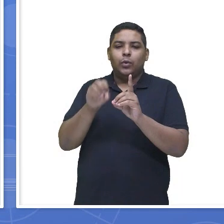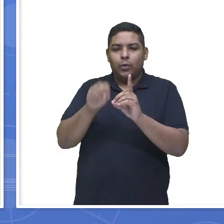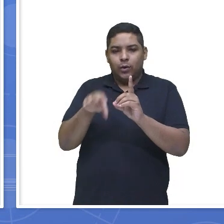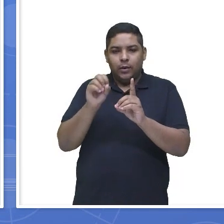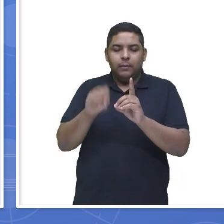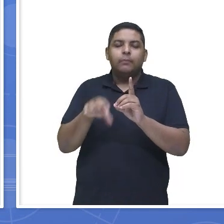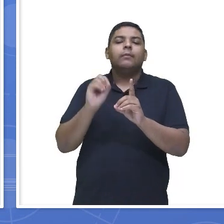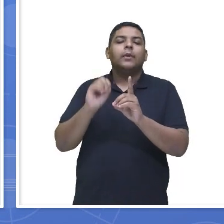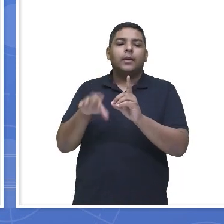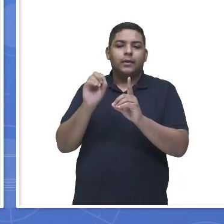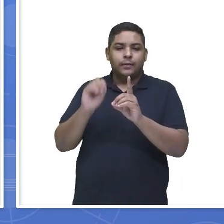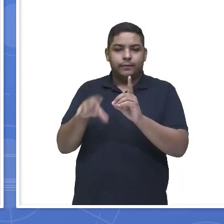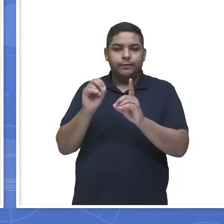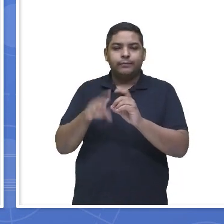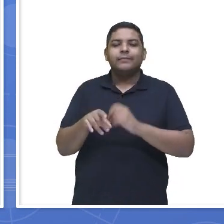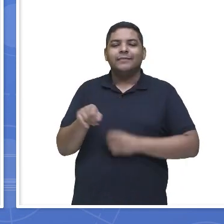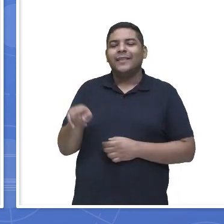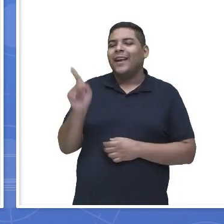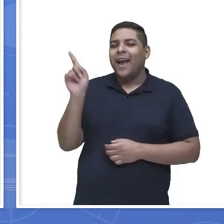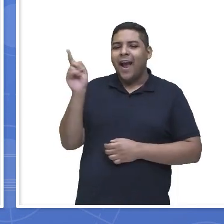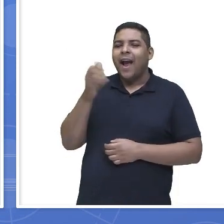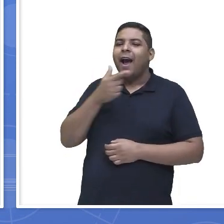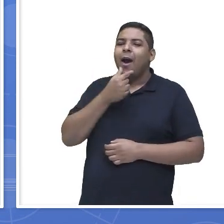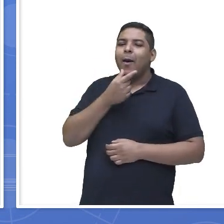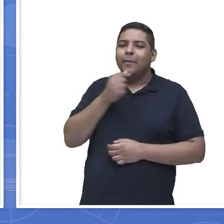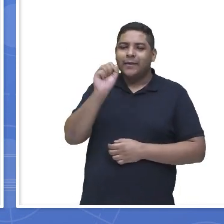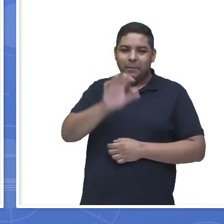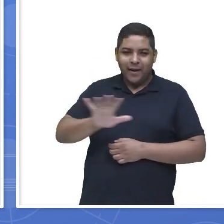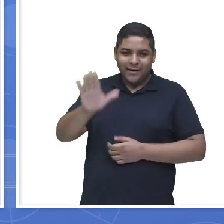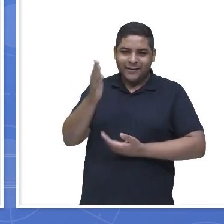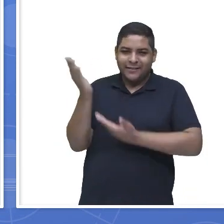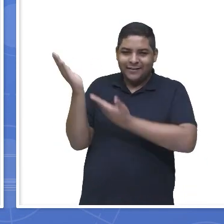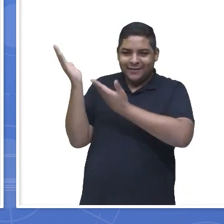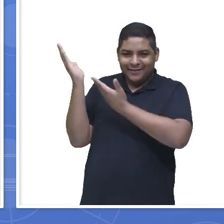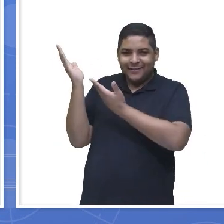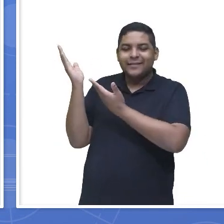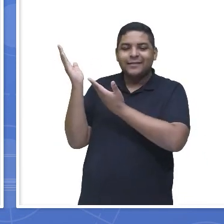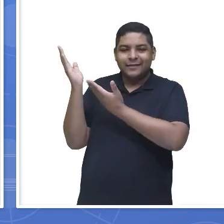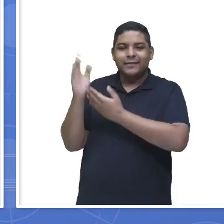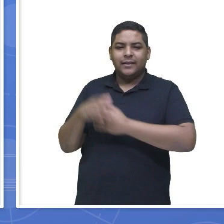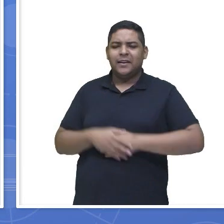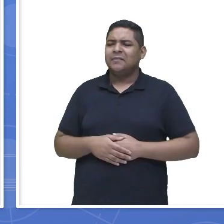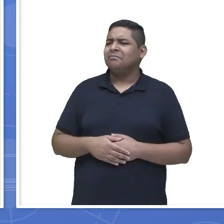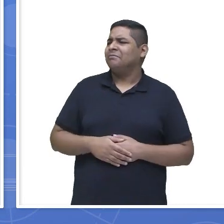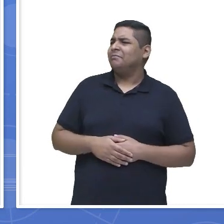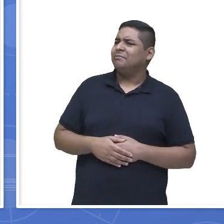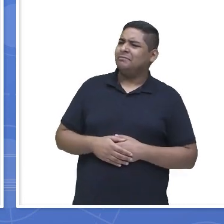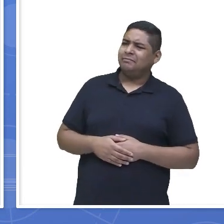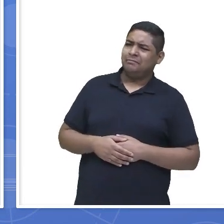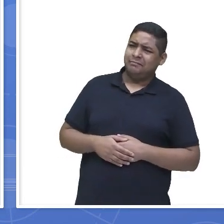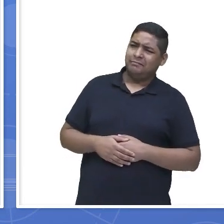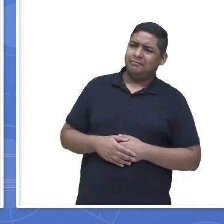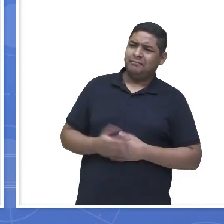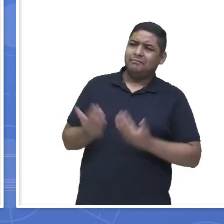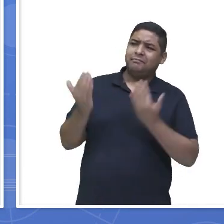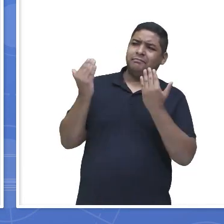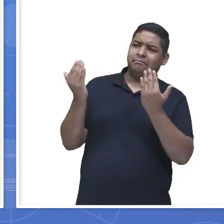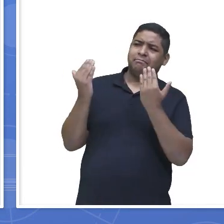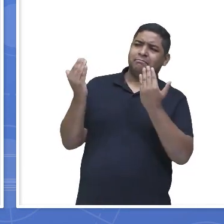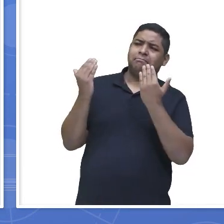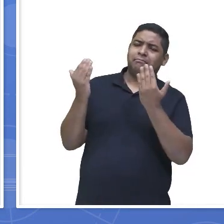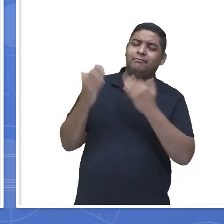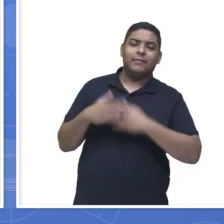estão vendo aí a cara do garotinho, né? Fazendo lá, como que diz, opa, pera lá, que negócio é esse? Não, eu não vou